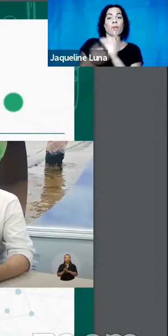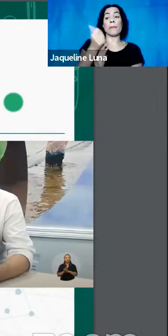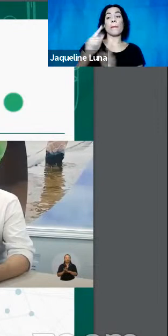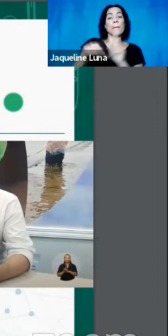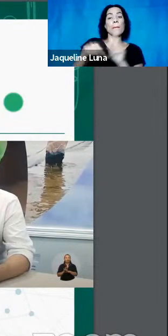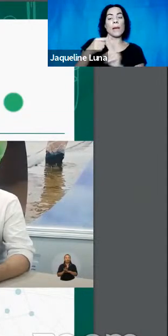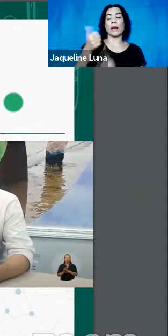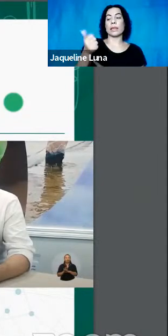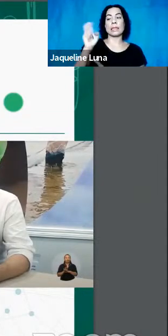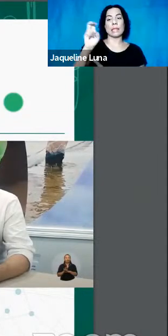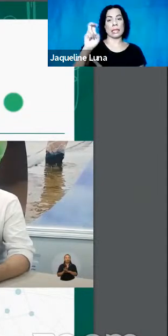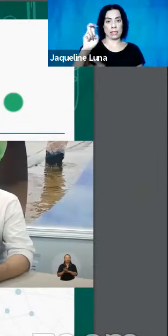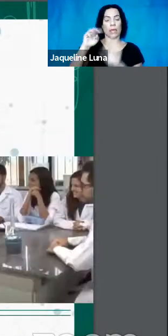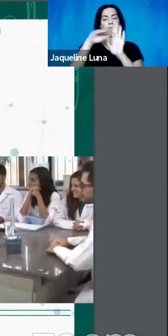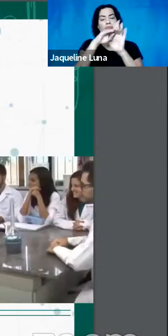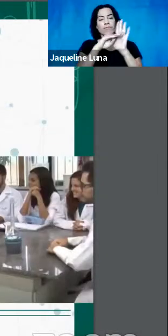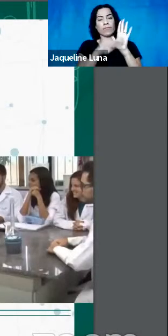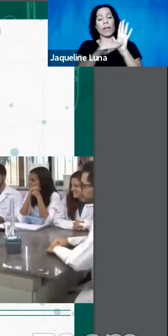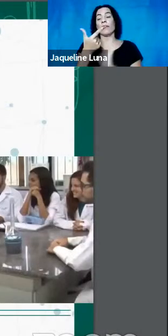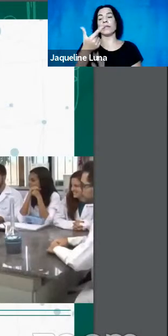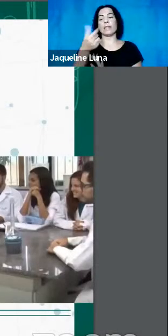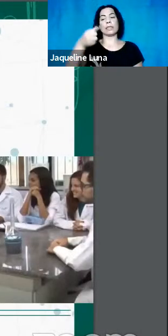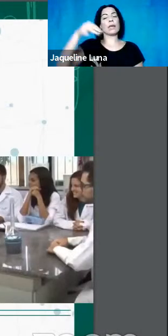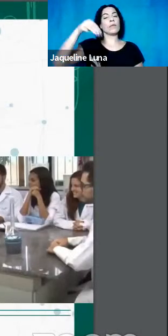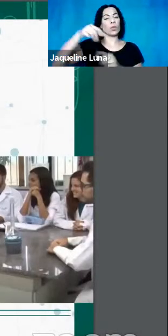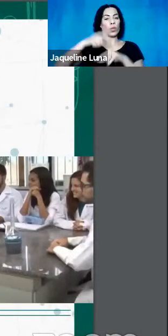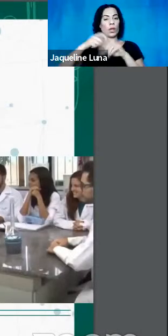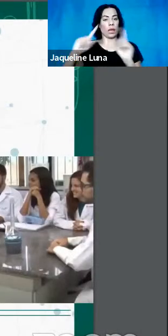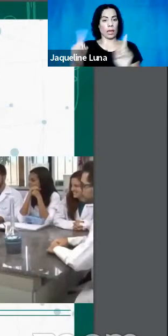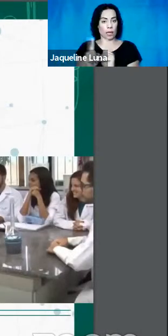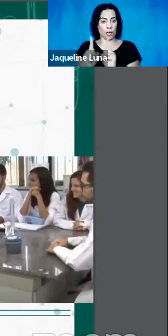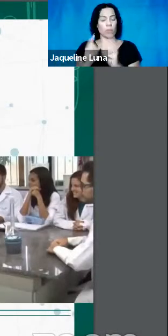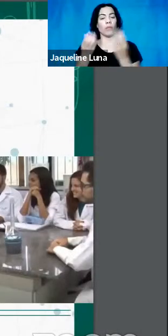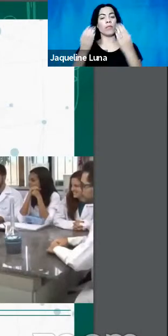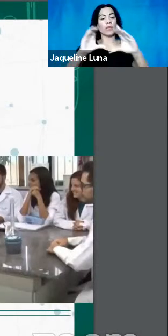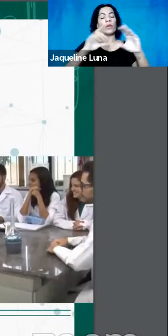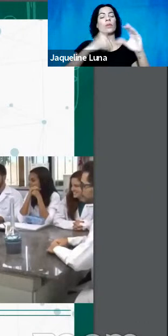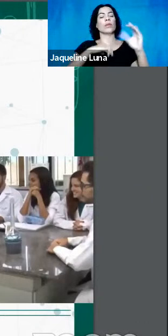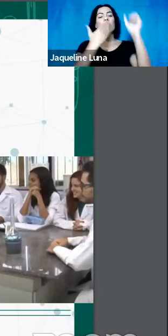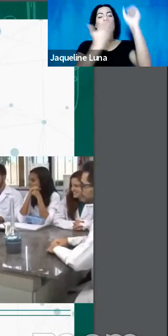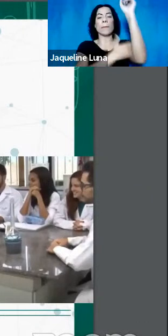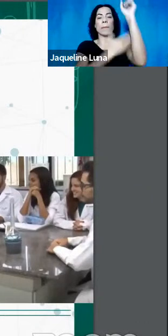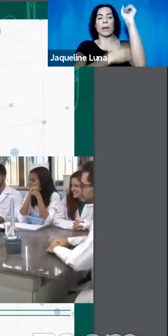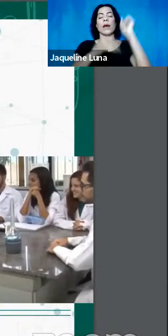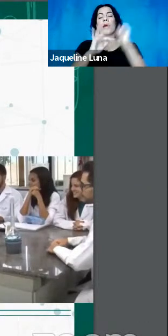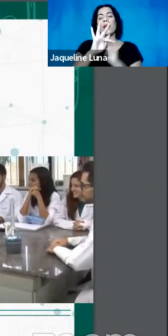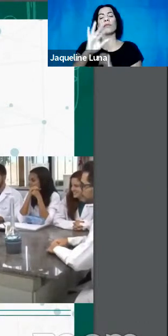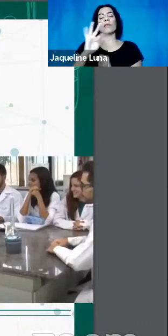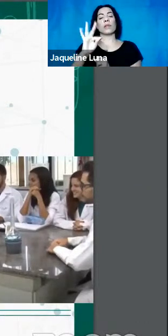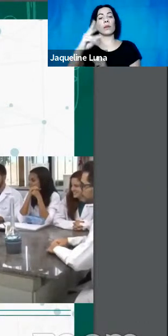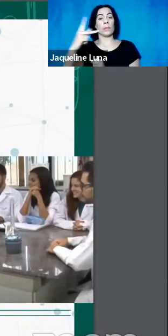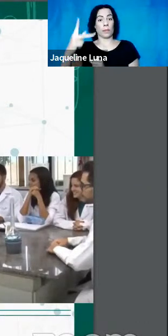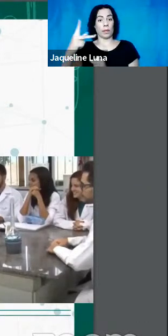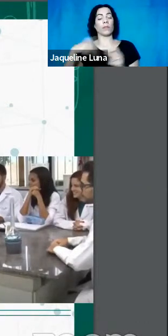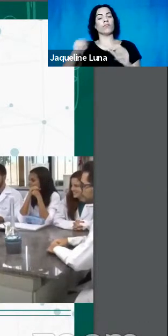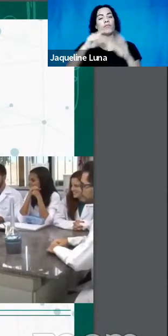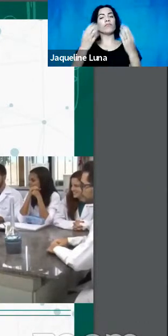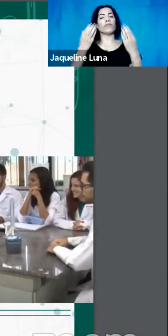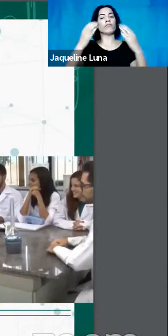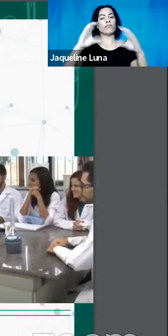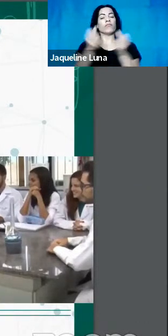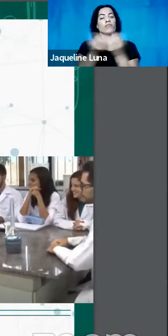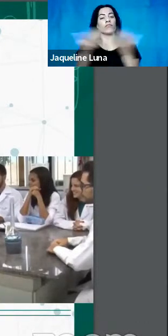26 minutos, que são colocados numa pasta, né, de FTP. A gente compartilha essa pasta